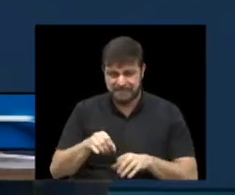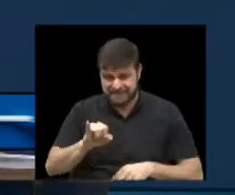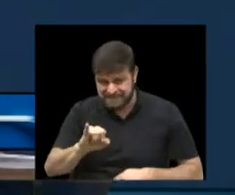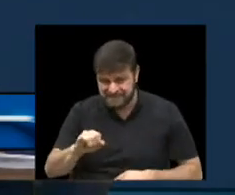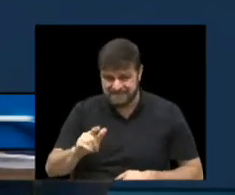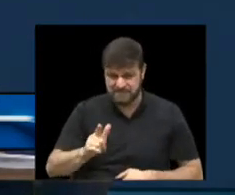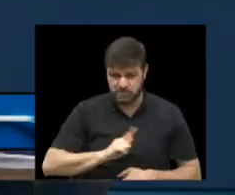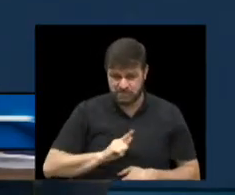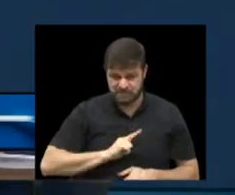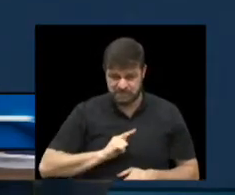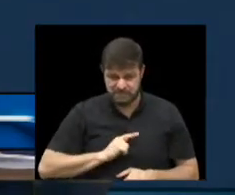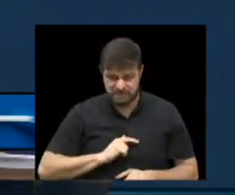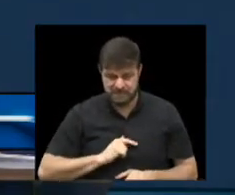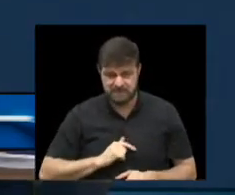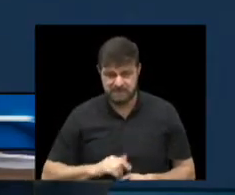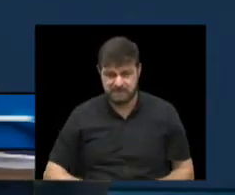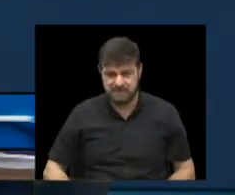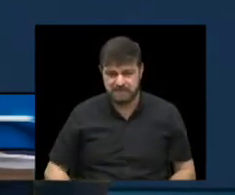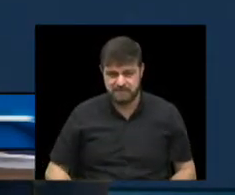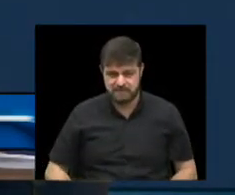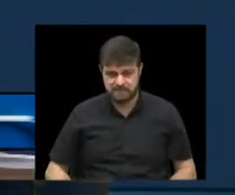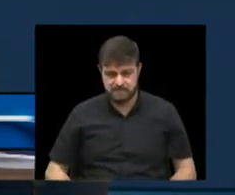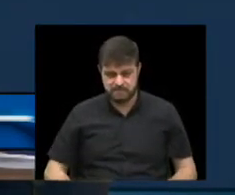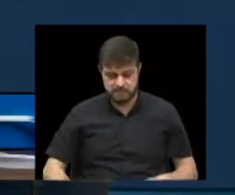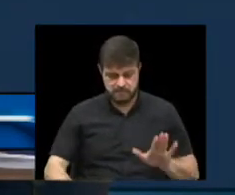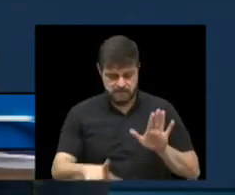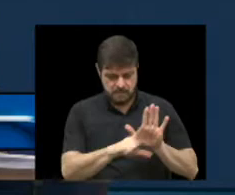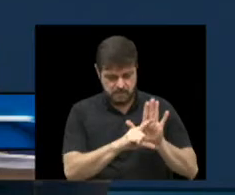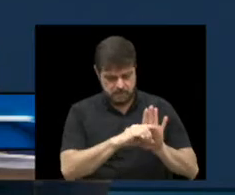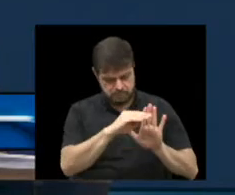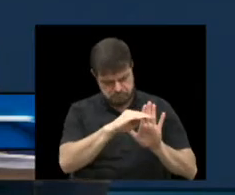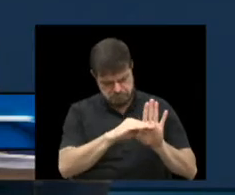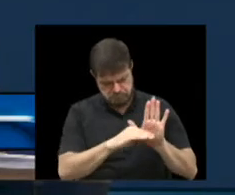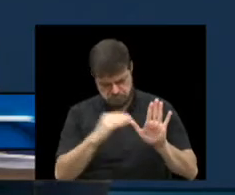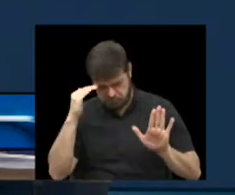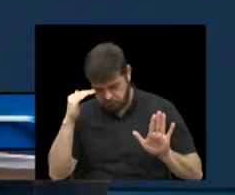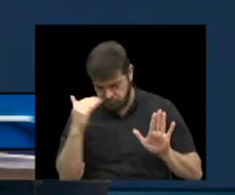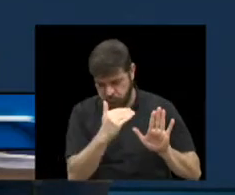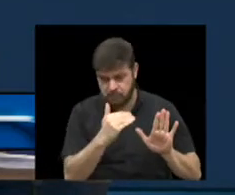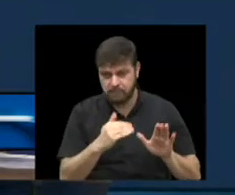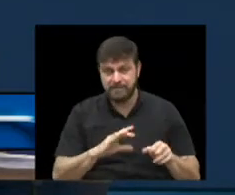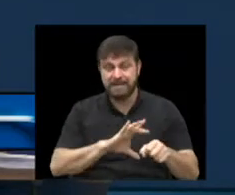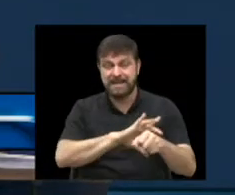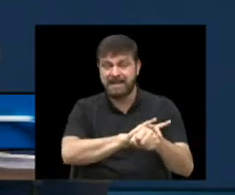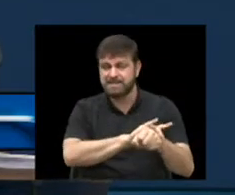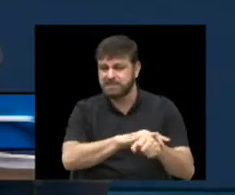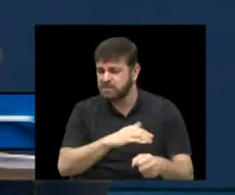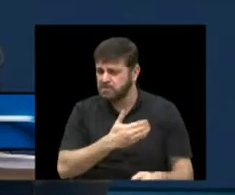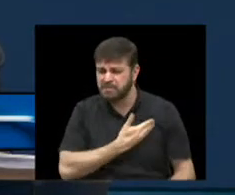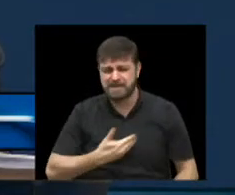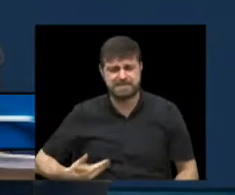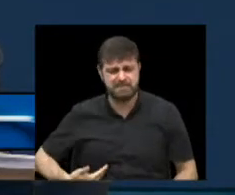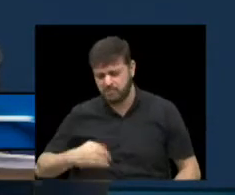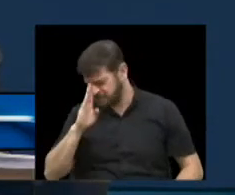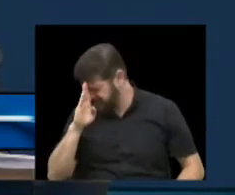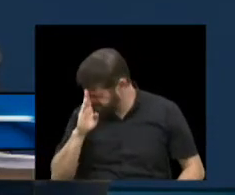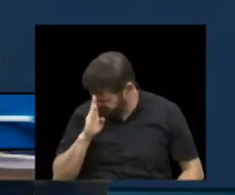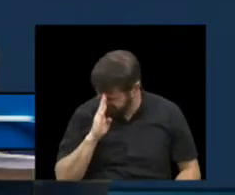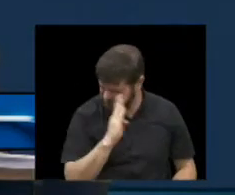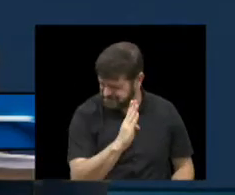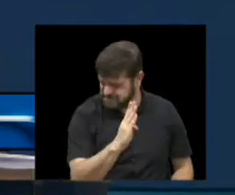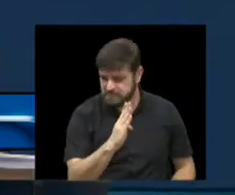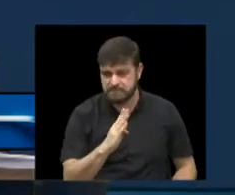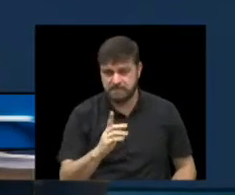incluída na garantia dos princípios constitucionais, a segurança pública. Era só isso, era só para que fosse